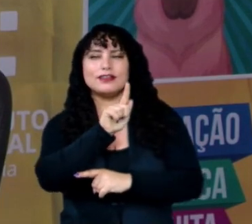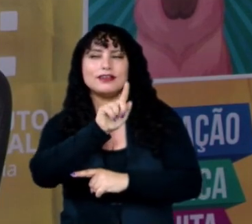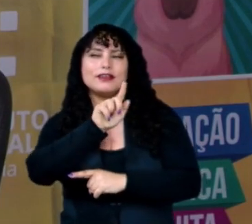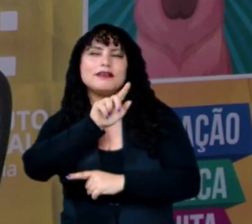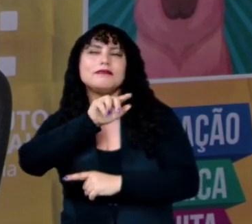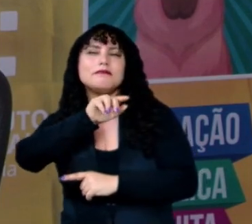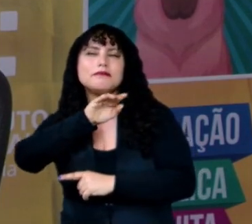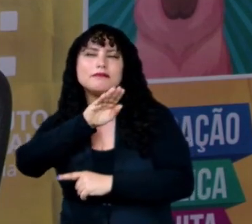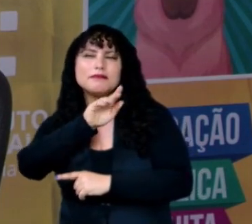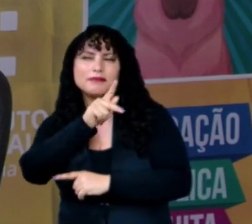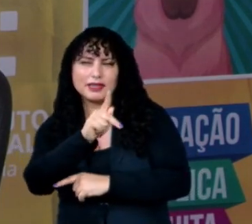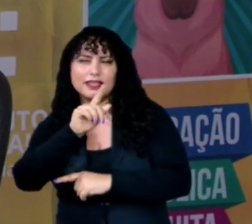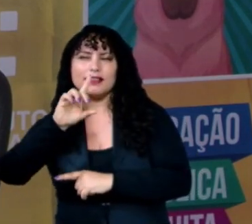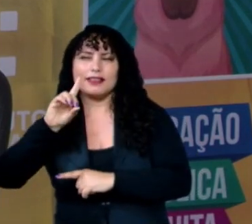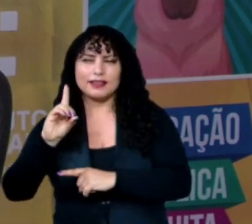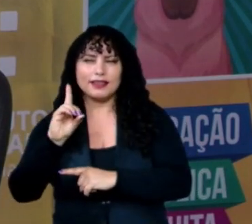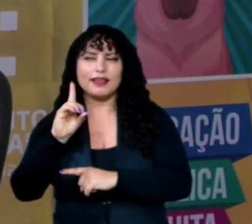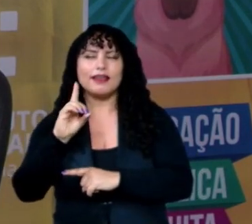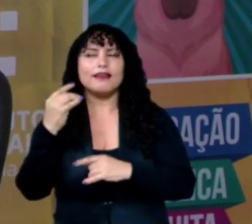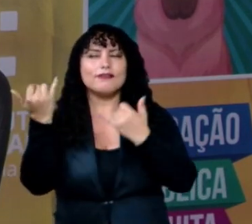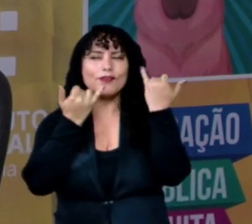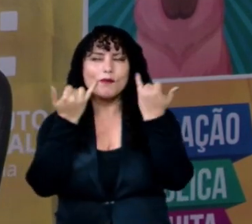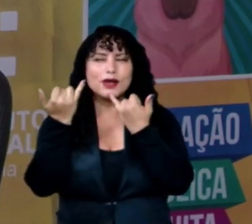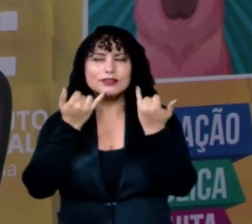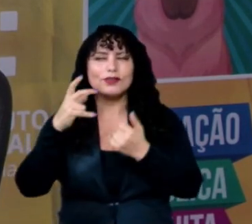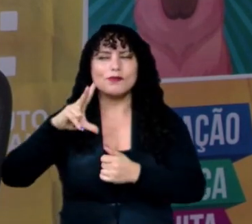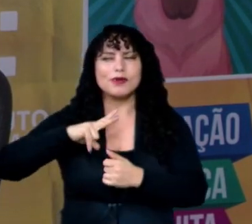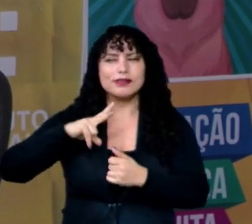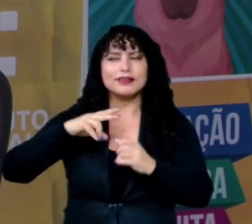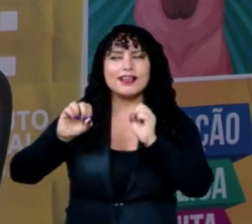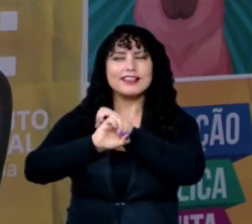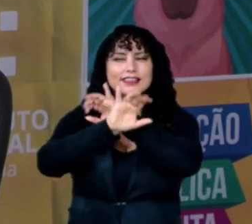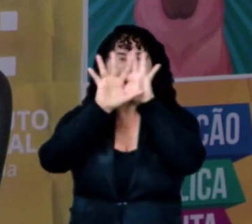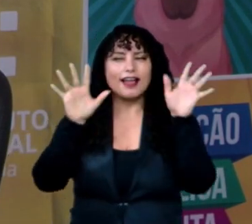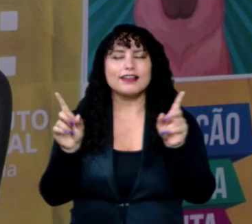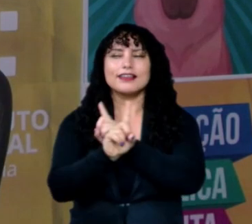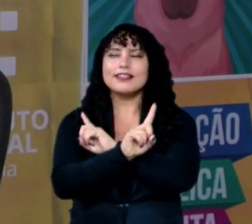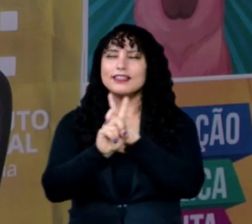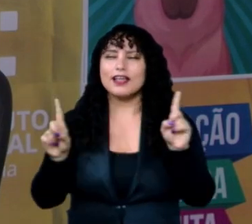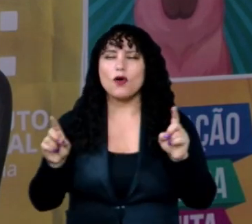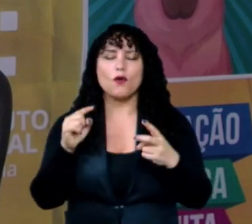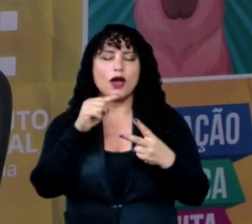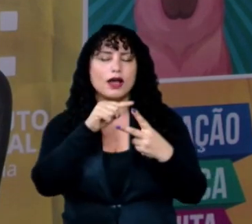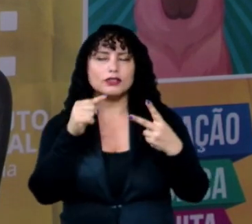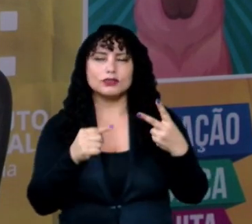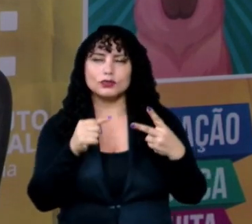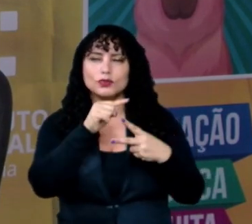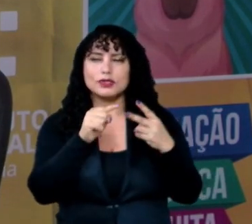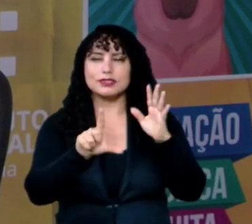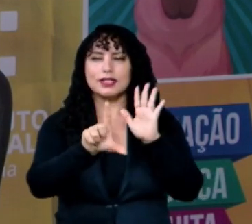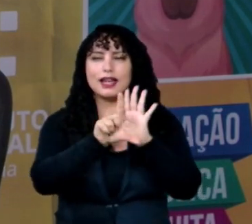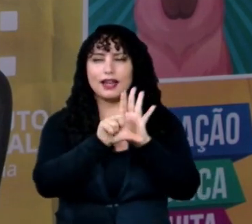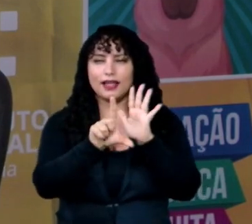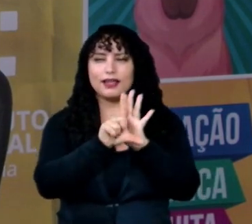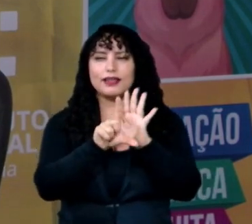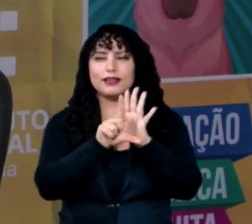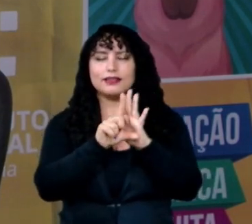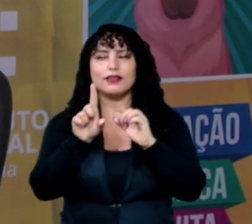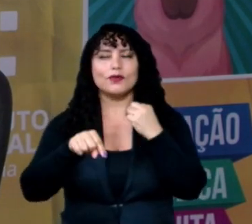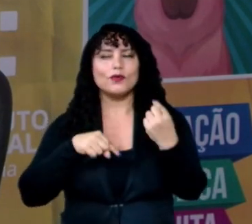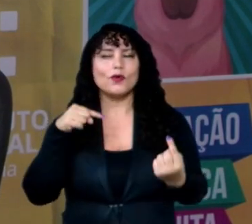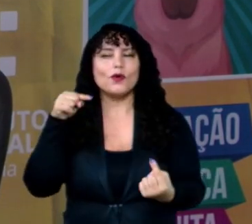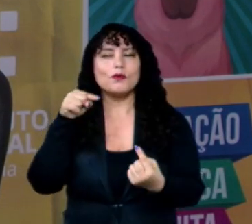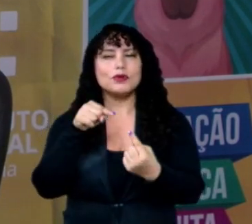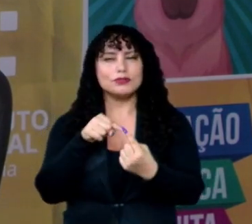LAI naquilo que se refere a dados pessoais, e aí a gente precisa esclarecer que não. As duas legislações, elas têm